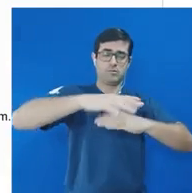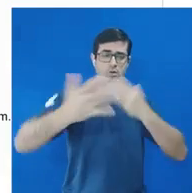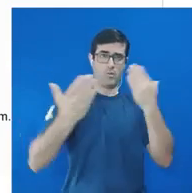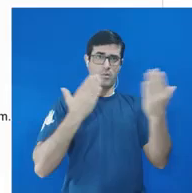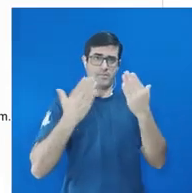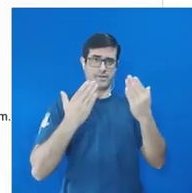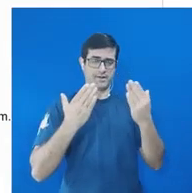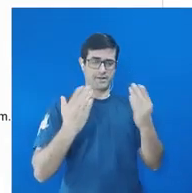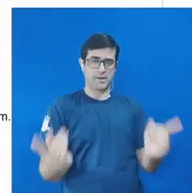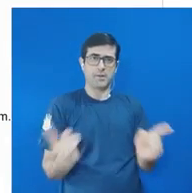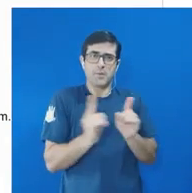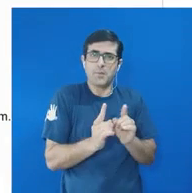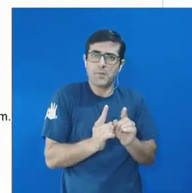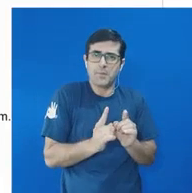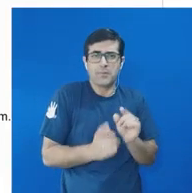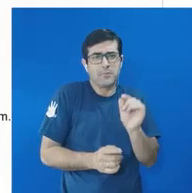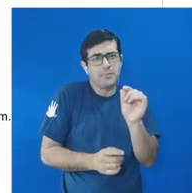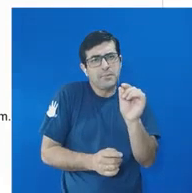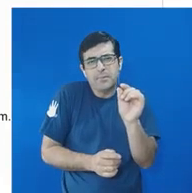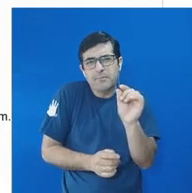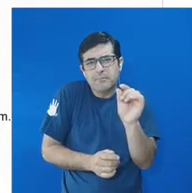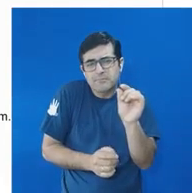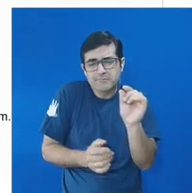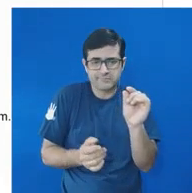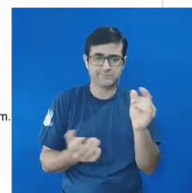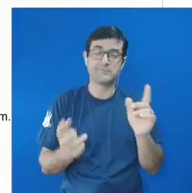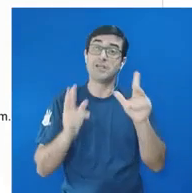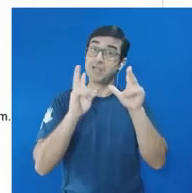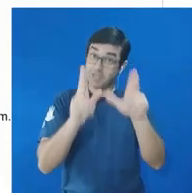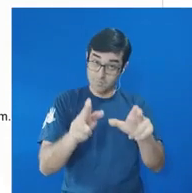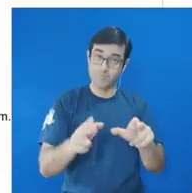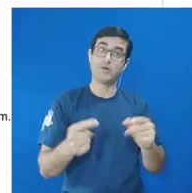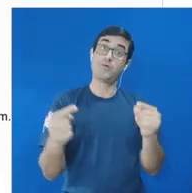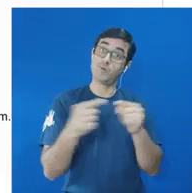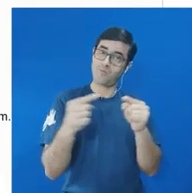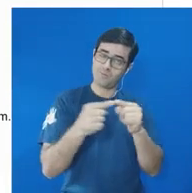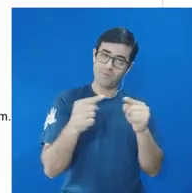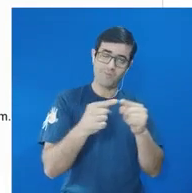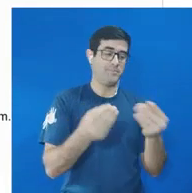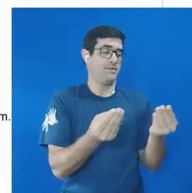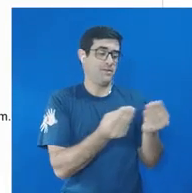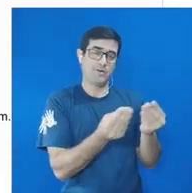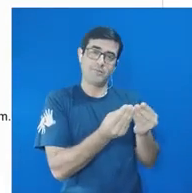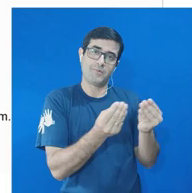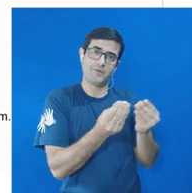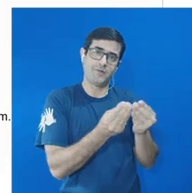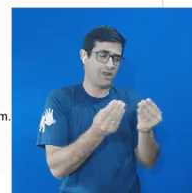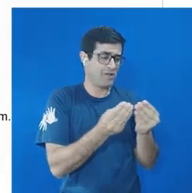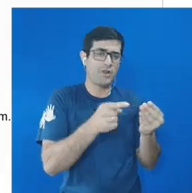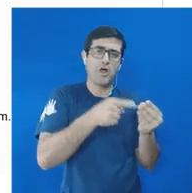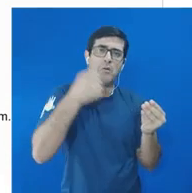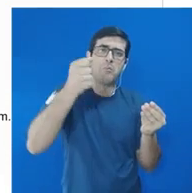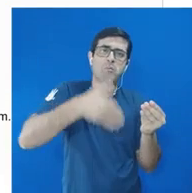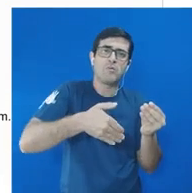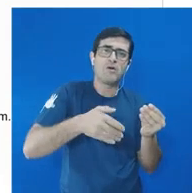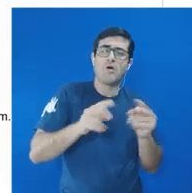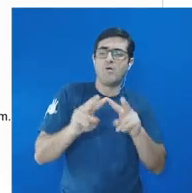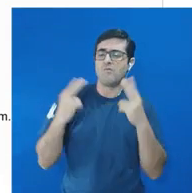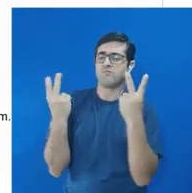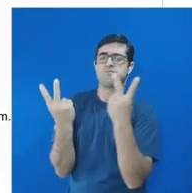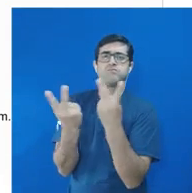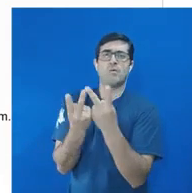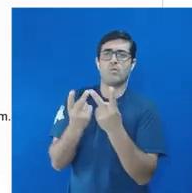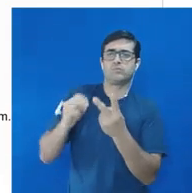mais ou menos essa comparação. O volume de uma molécula é insignificante perto do volume ocupado,